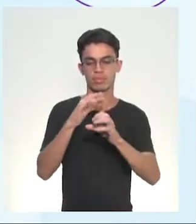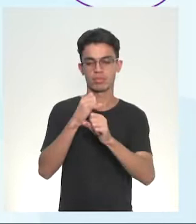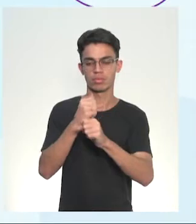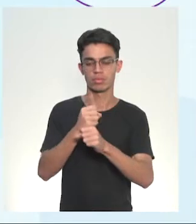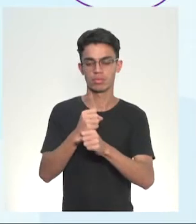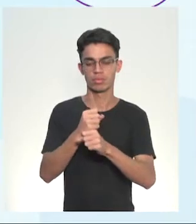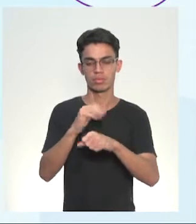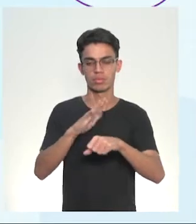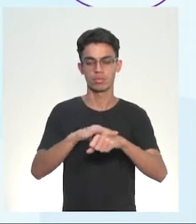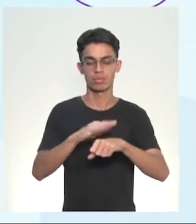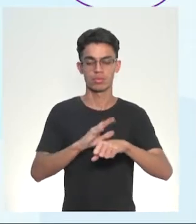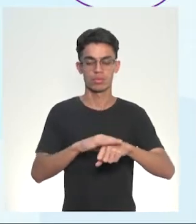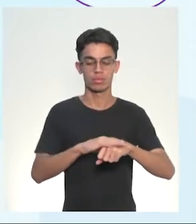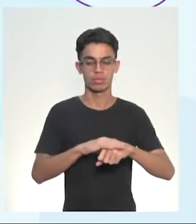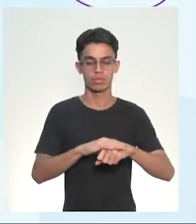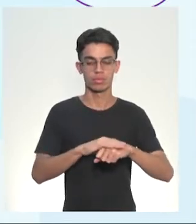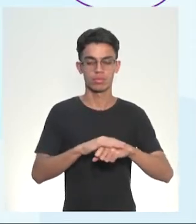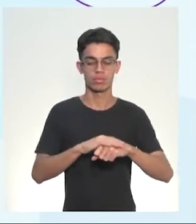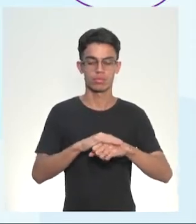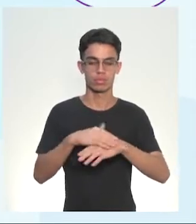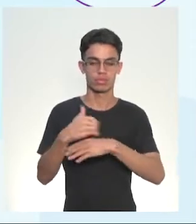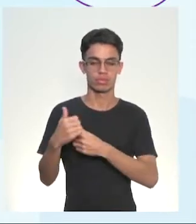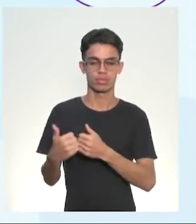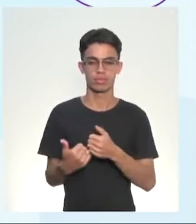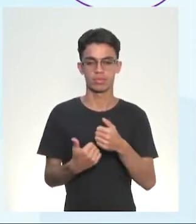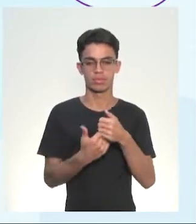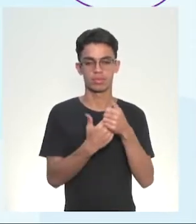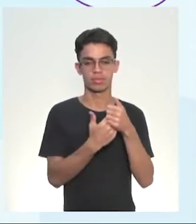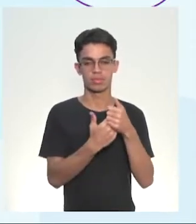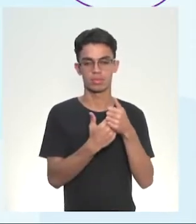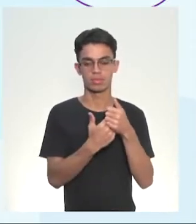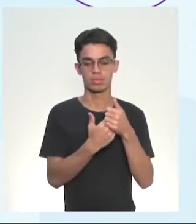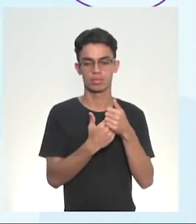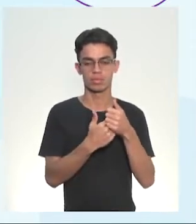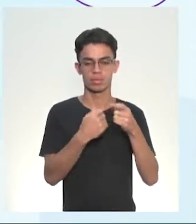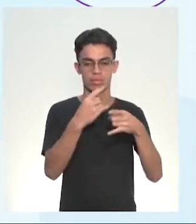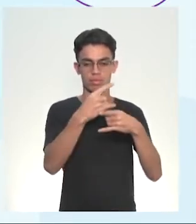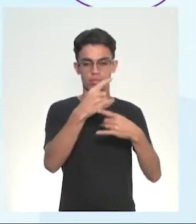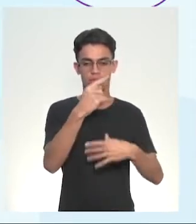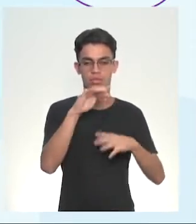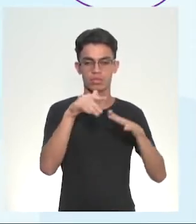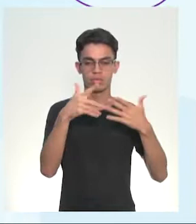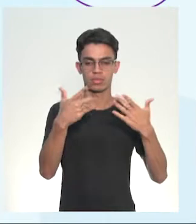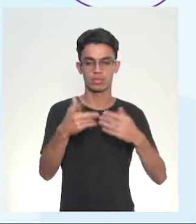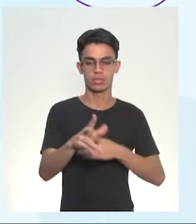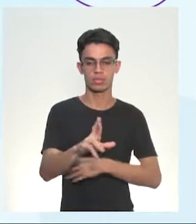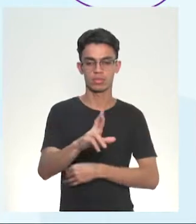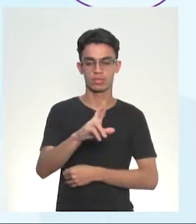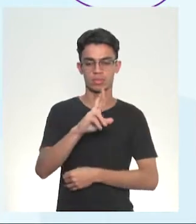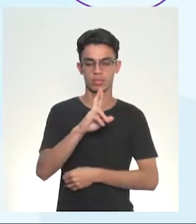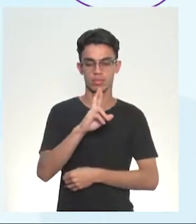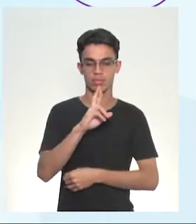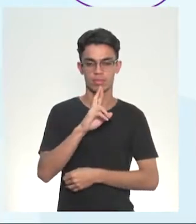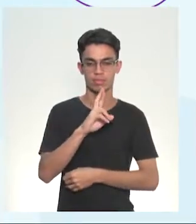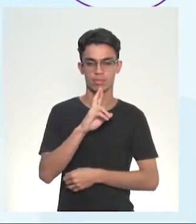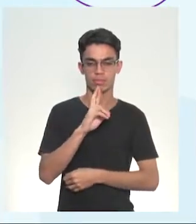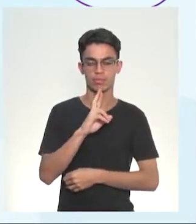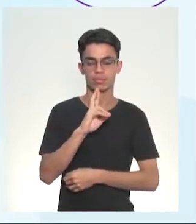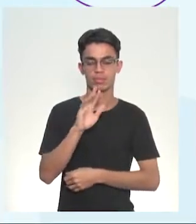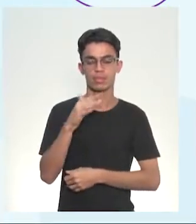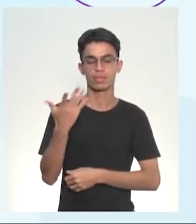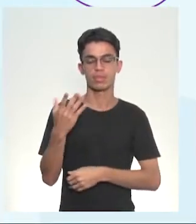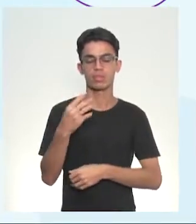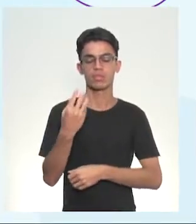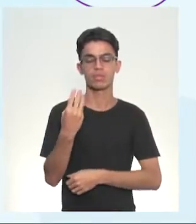Então, faça as continhas, substitua e coloca lá no chat qual seria a nota da Cristina, ok? Professora